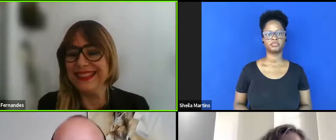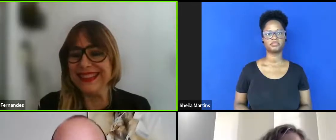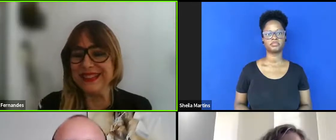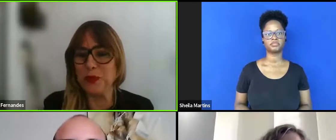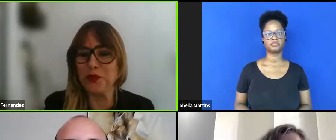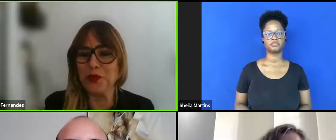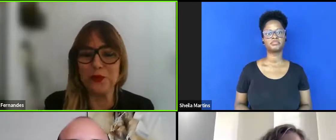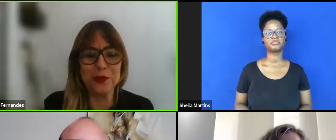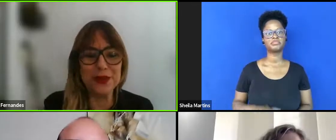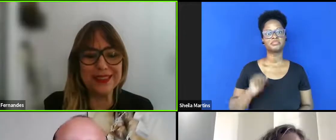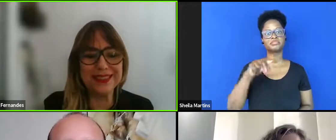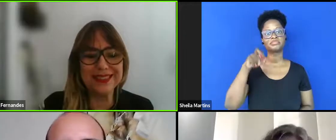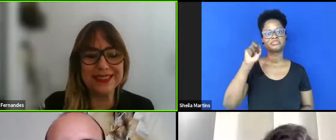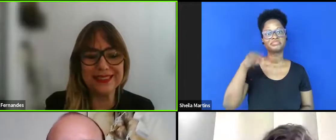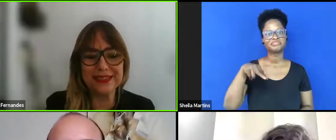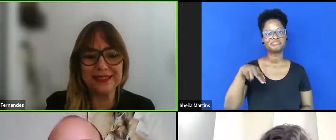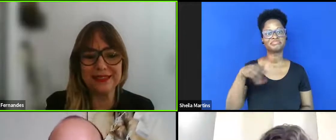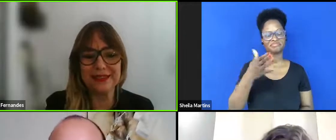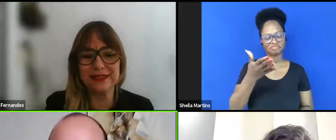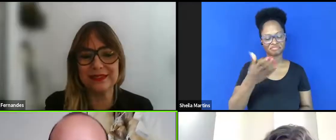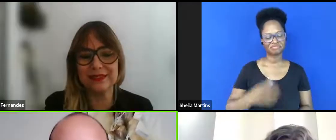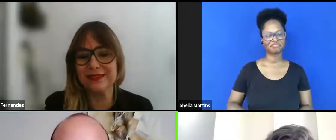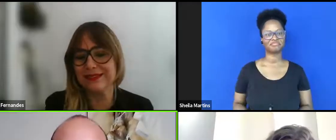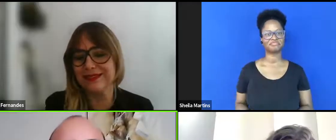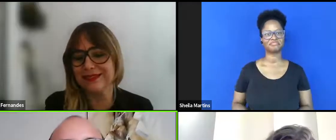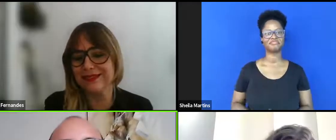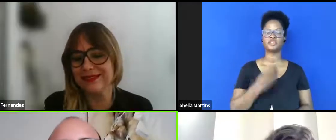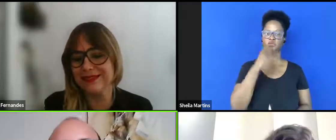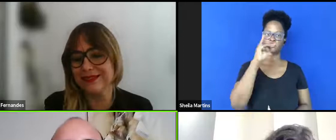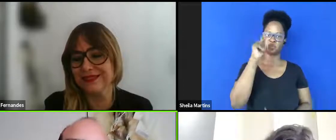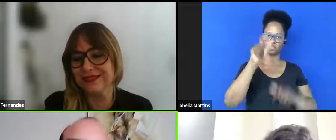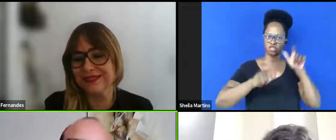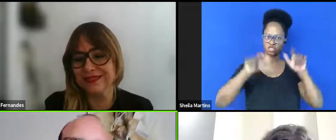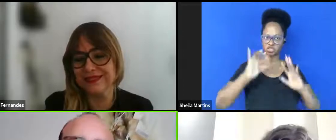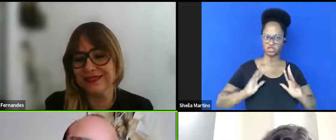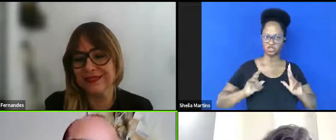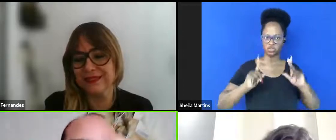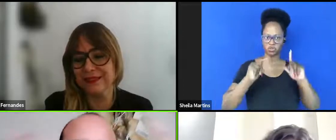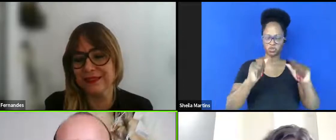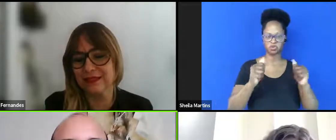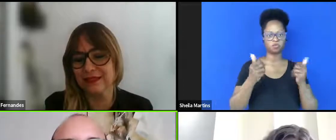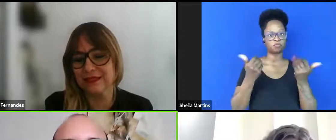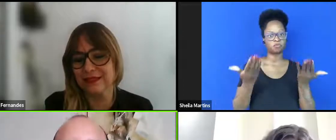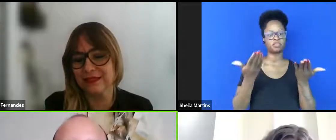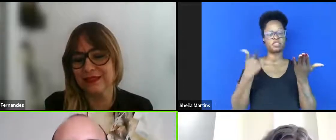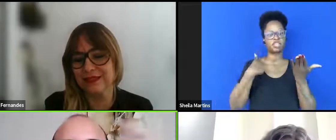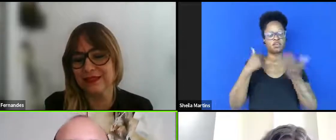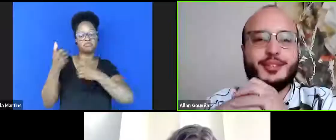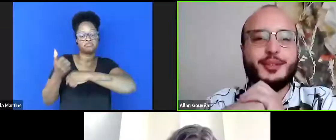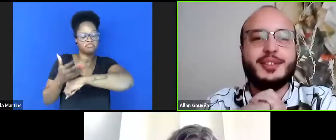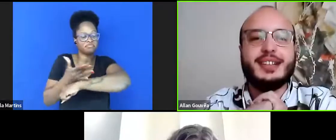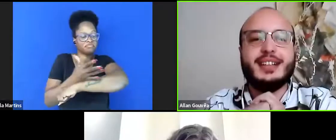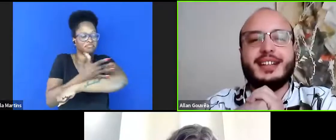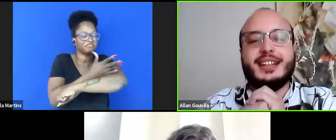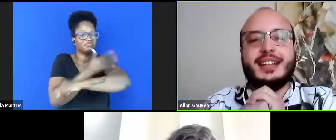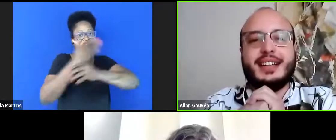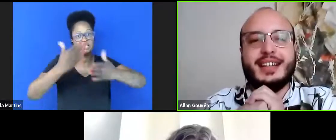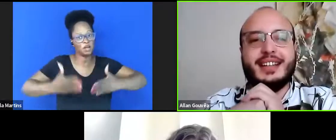Alan, por favor. Bom dia a todos e todas. Bastante emoção e muita alegria que